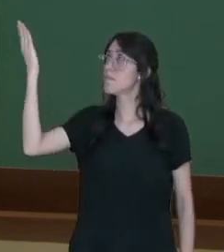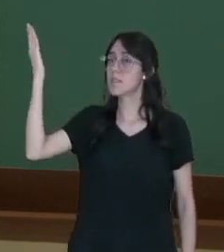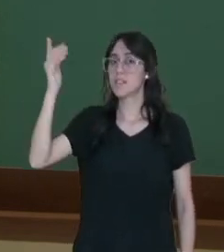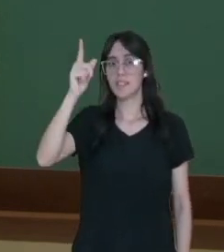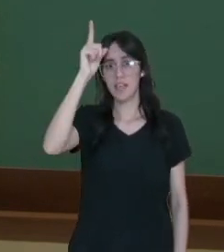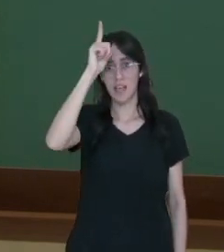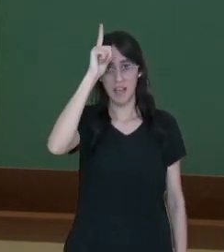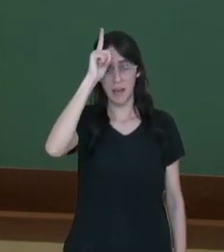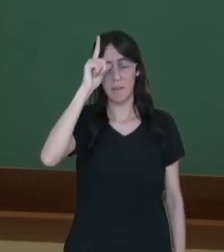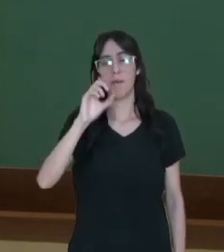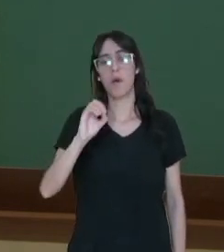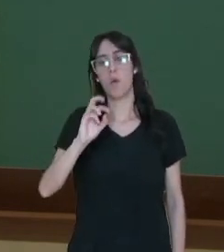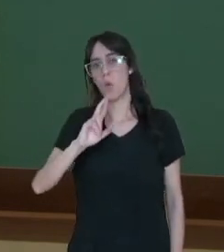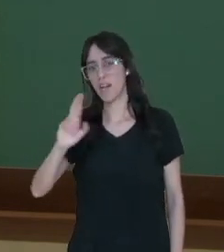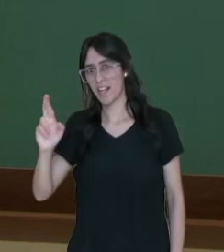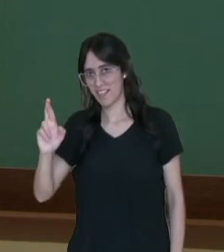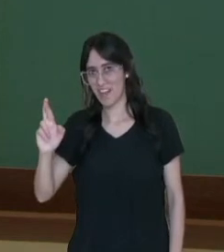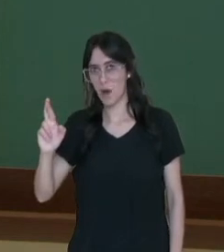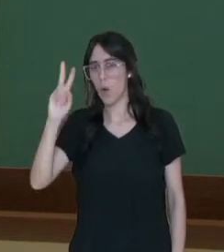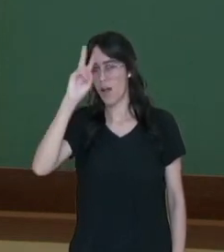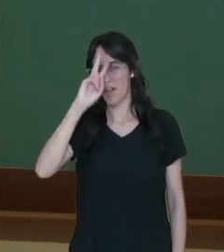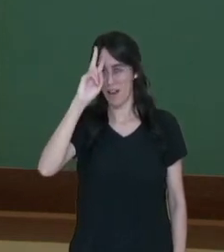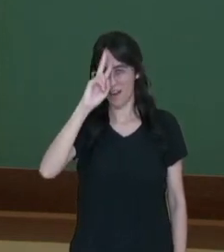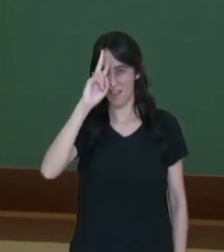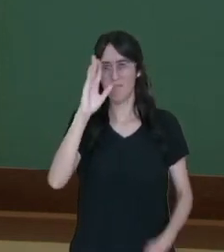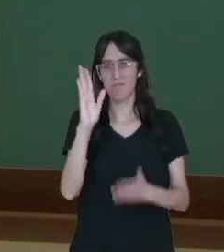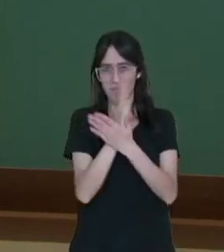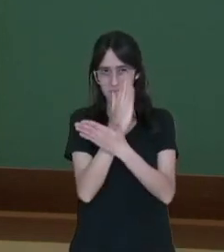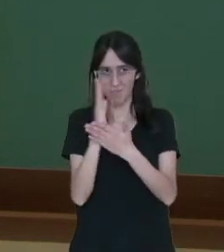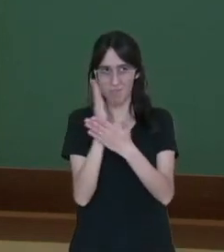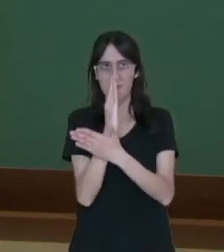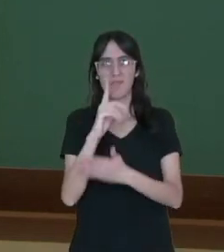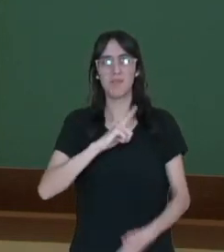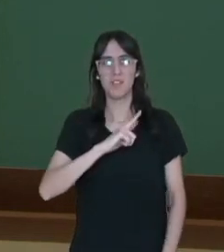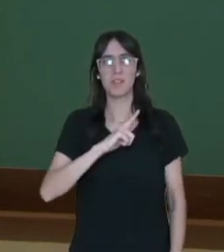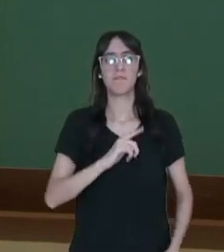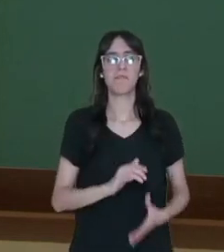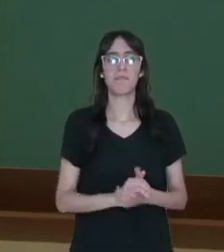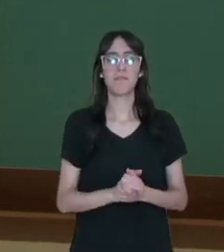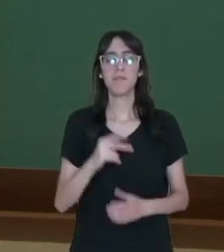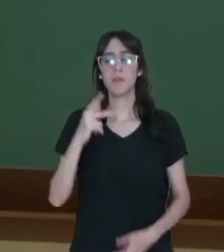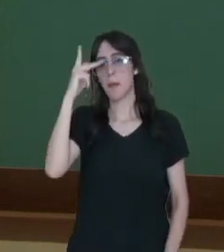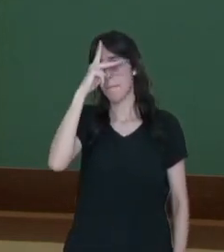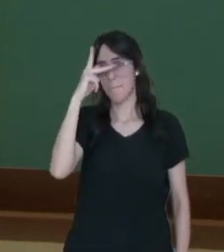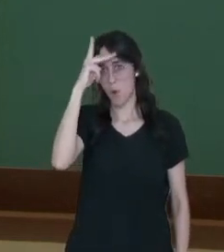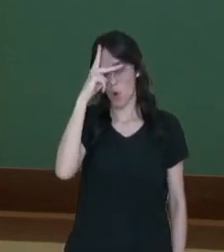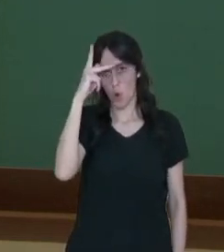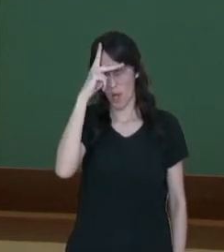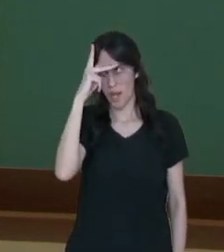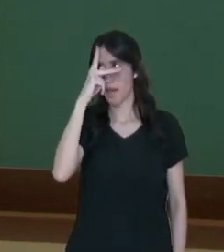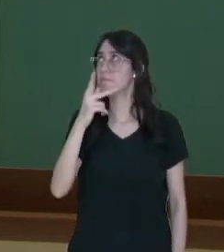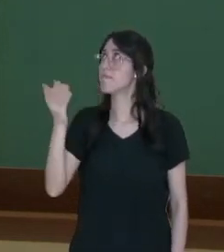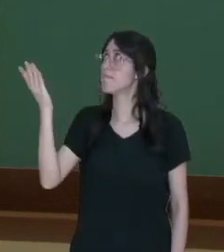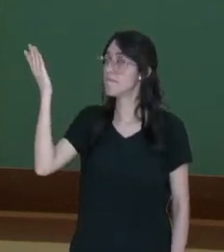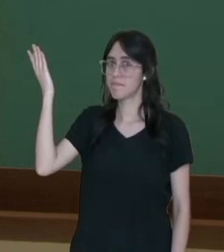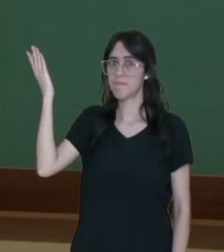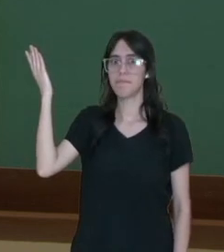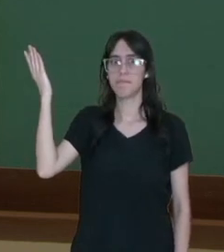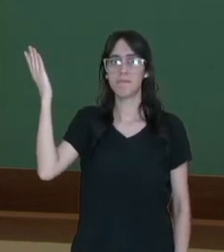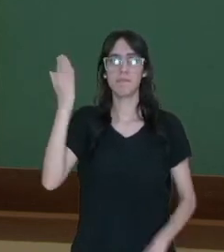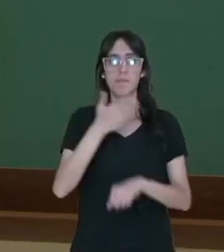Alemanha Oriental, lembre-se da divisão da Alemanha em ocidental e oriental. Polônia, o país